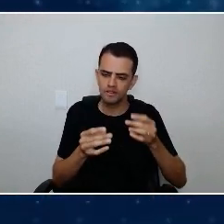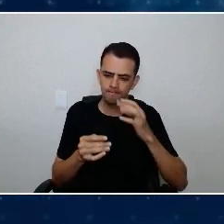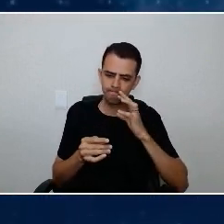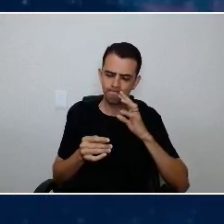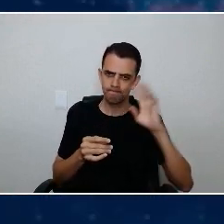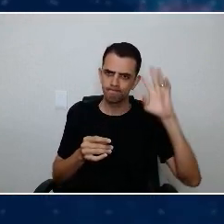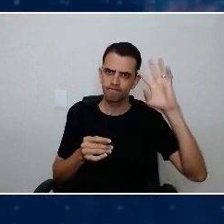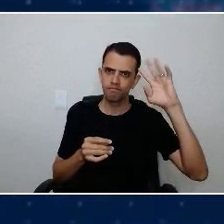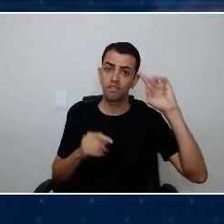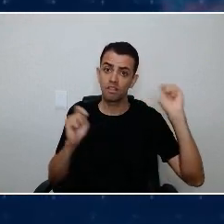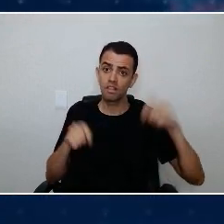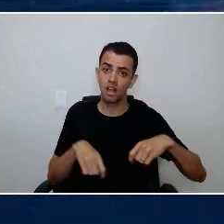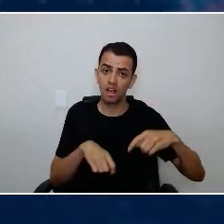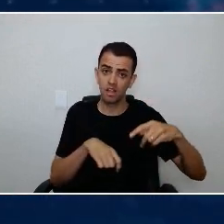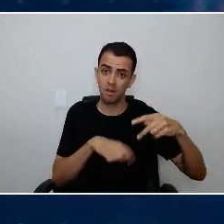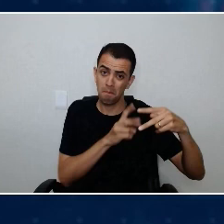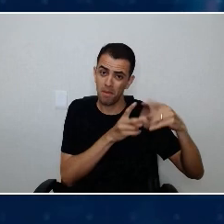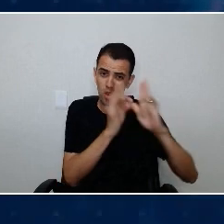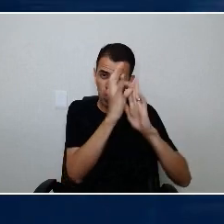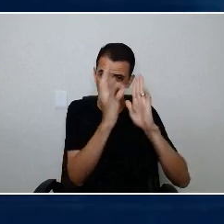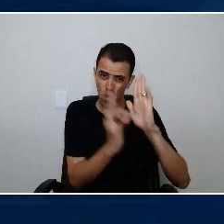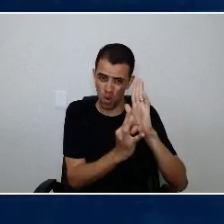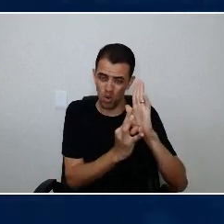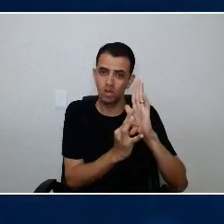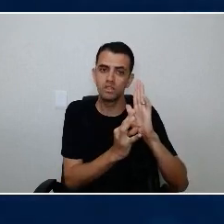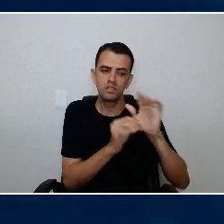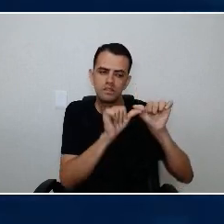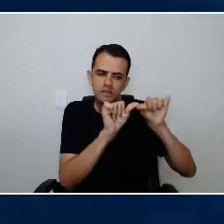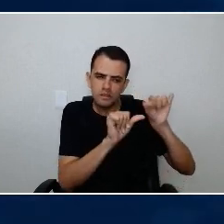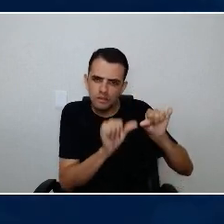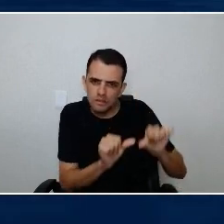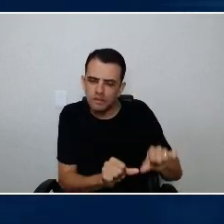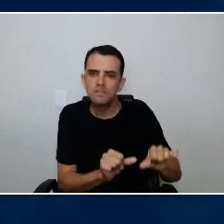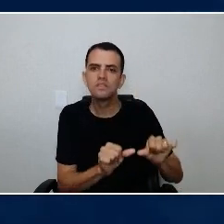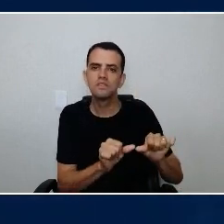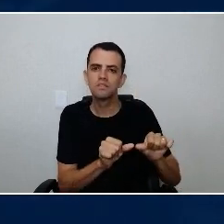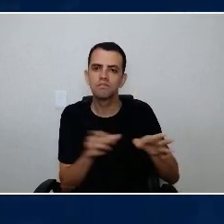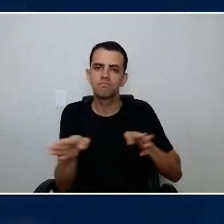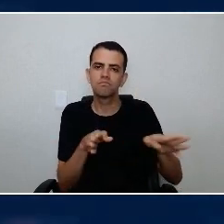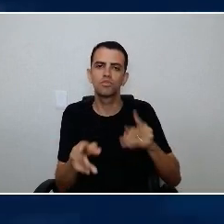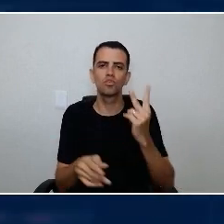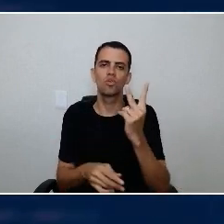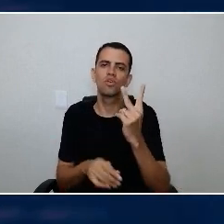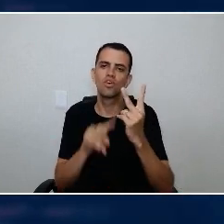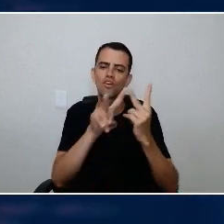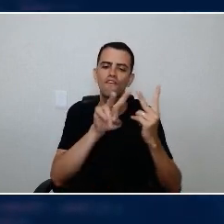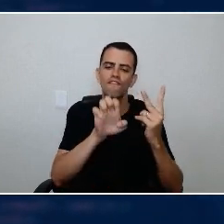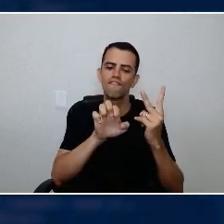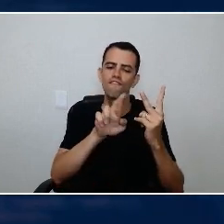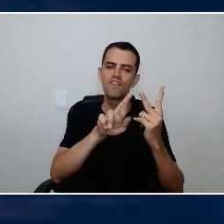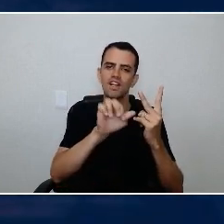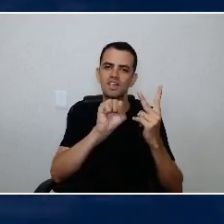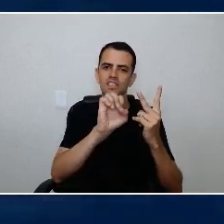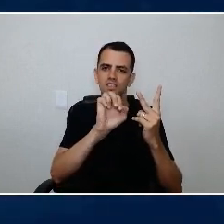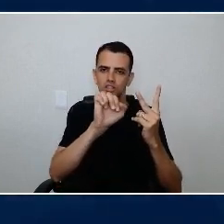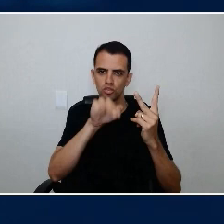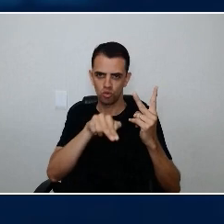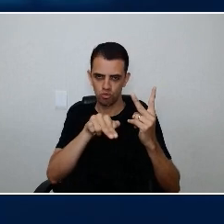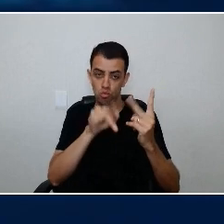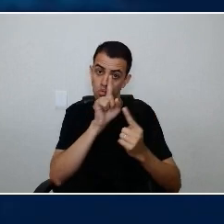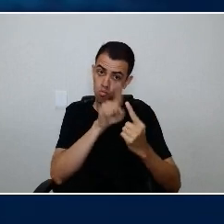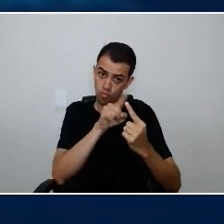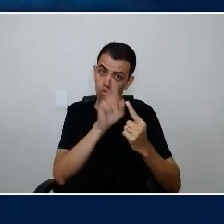teu código para ele conseguir trabalhar com as duas versões a inexistente até o momento né que você não classificou Mas seria uma